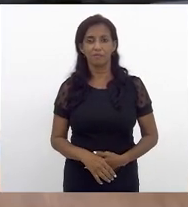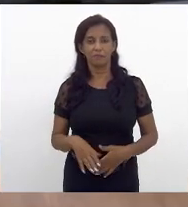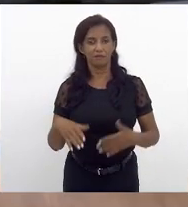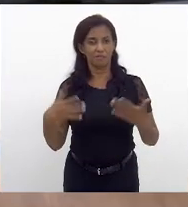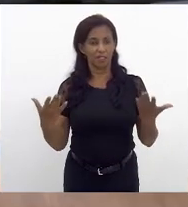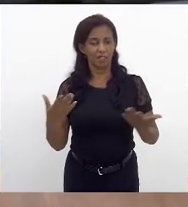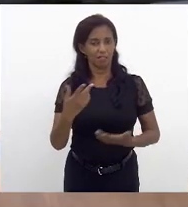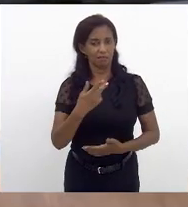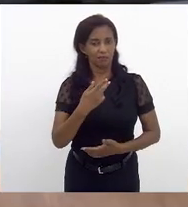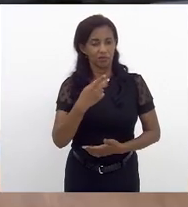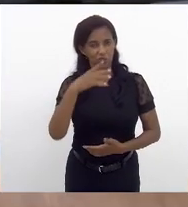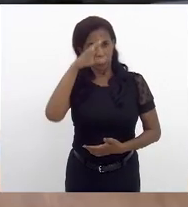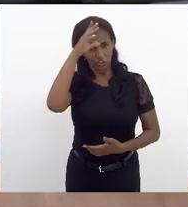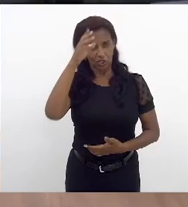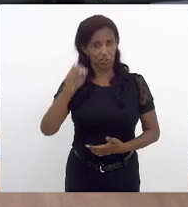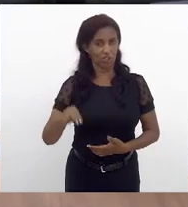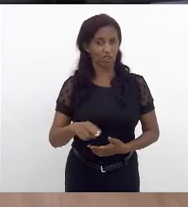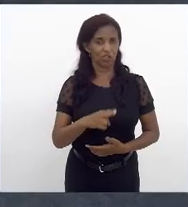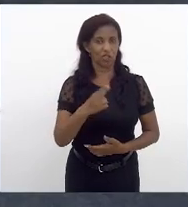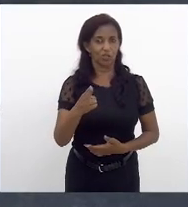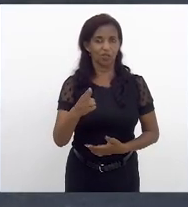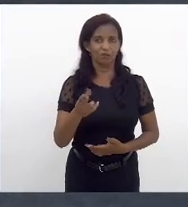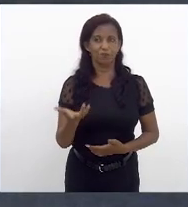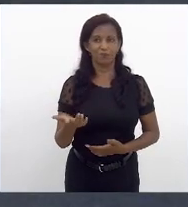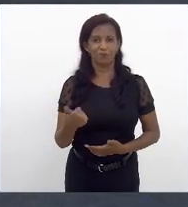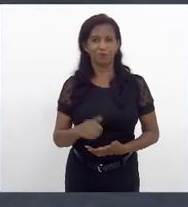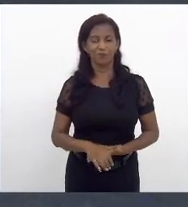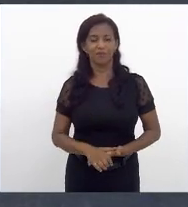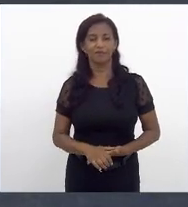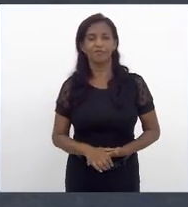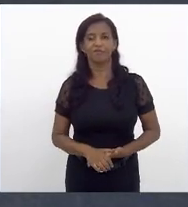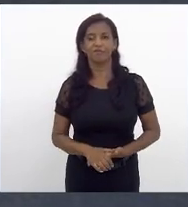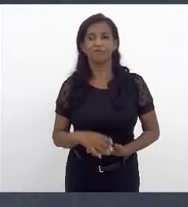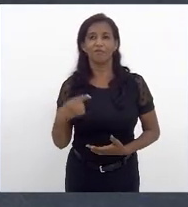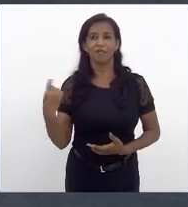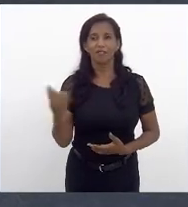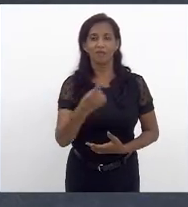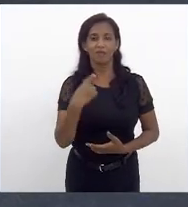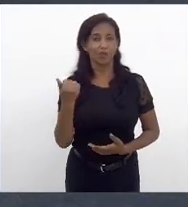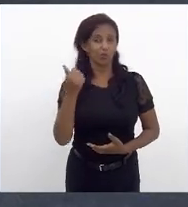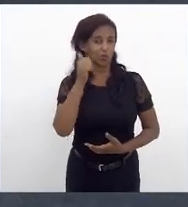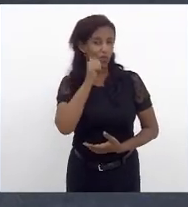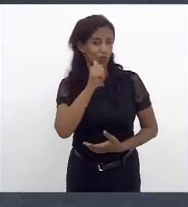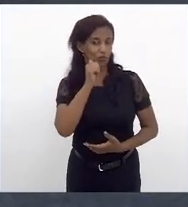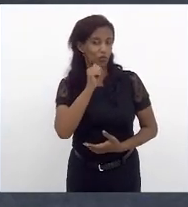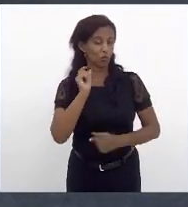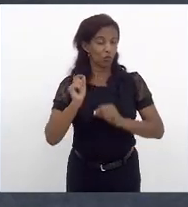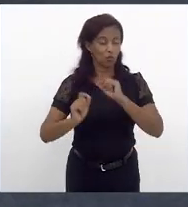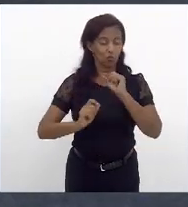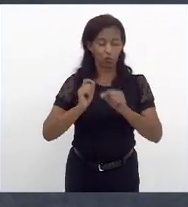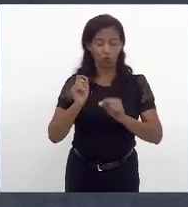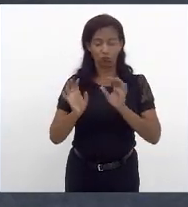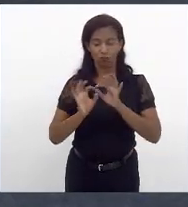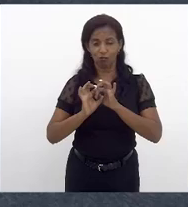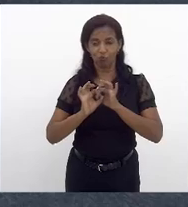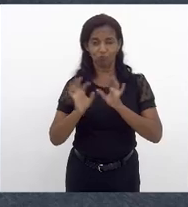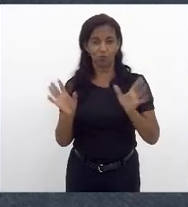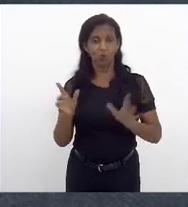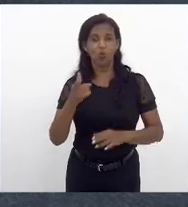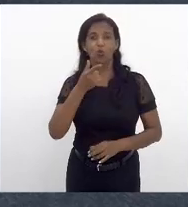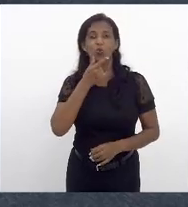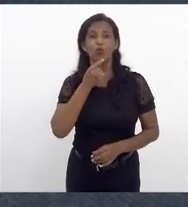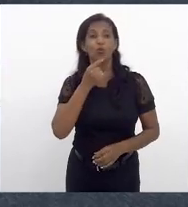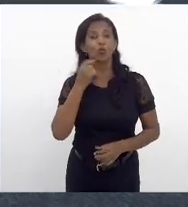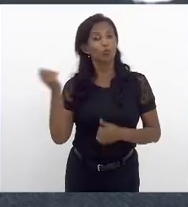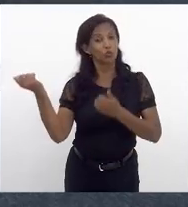Excelentíssima tia Ju, que entre feminista ou não, nós mulheres somos o que queremos ser e não o que os homens